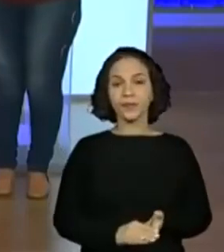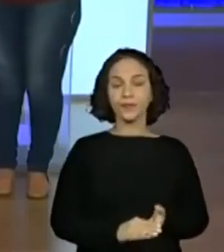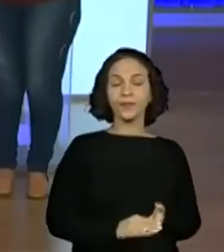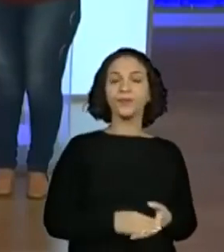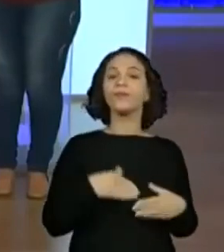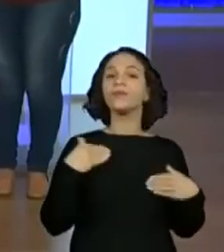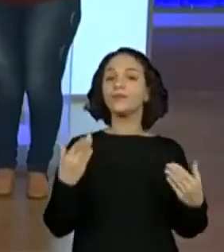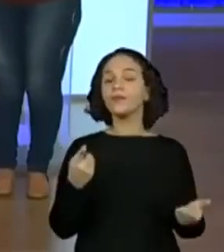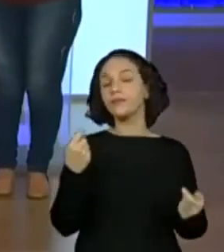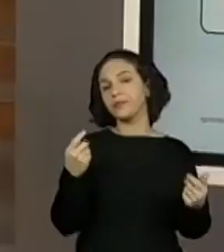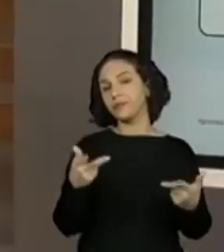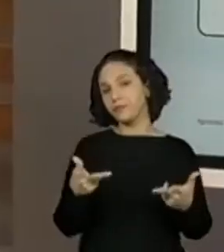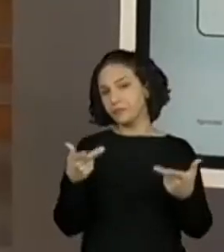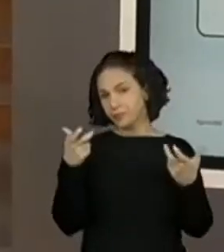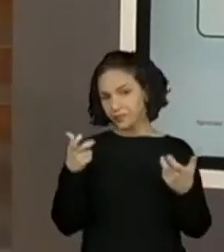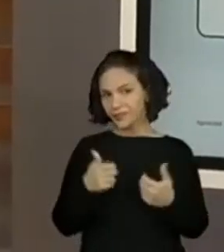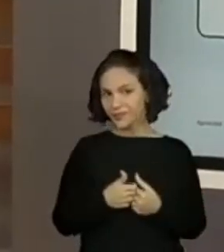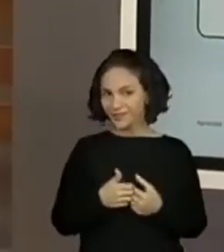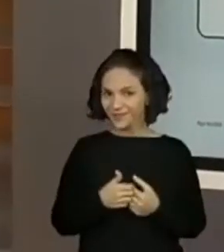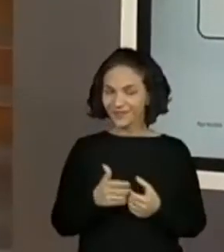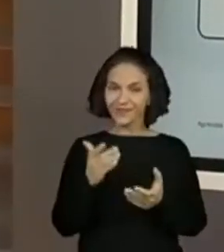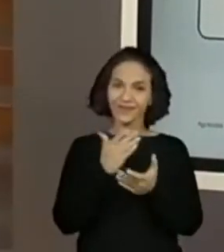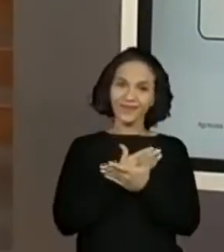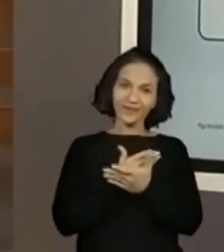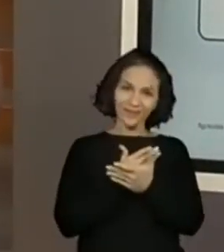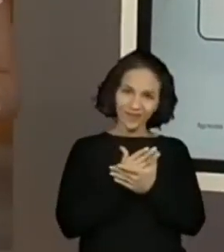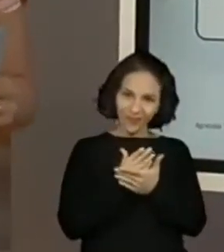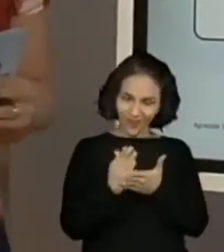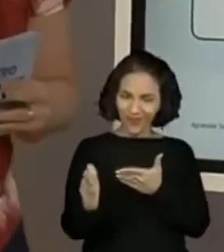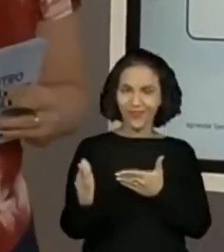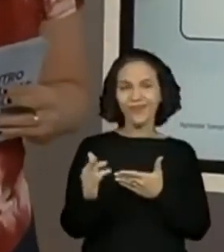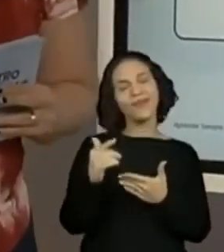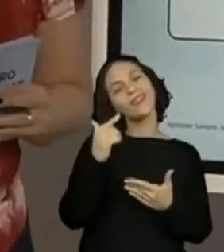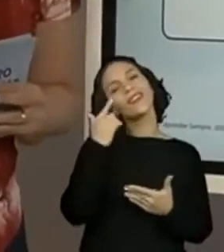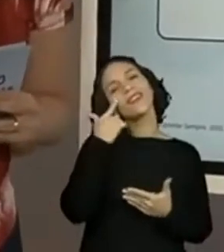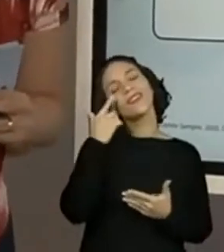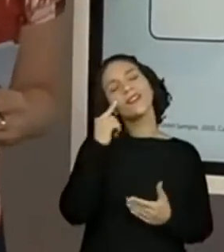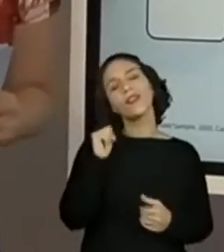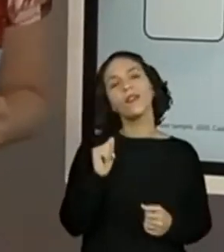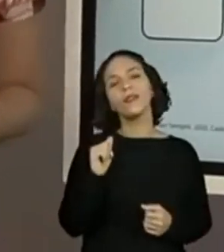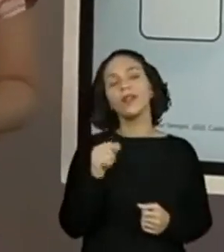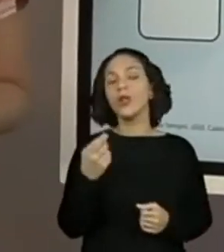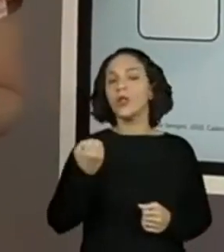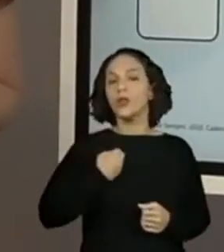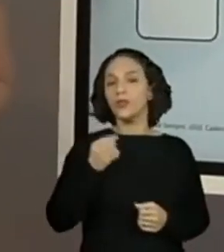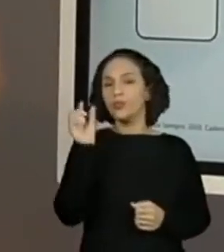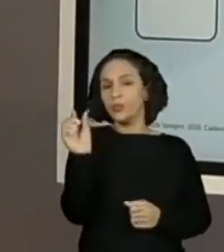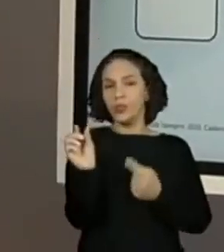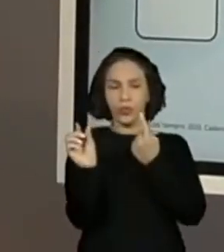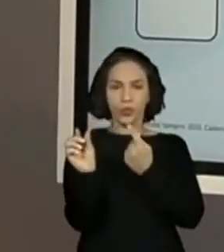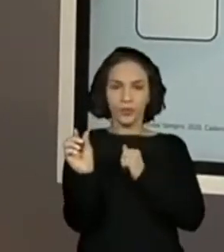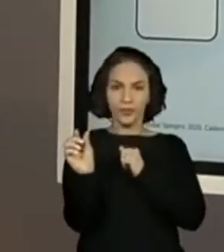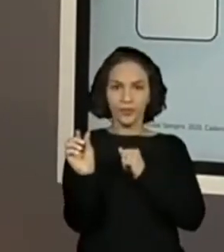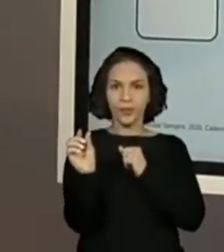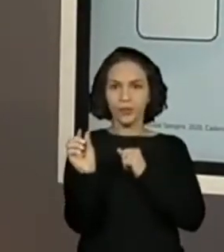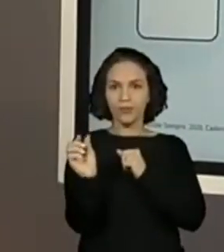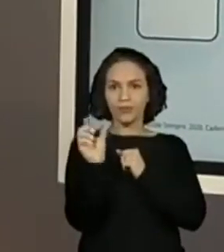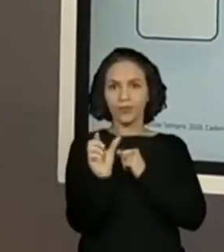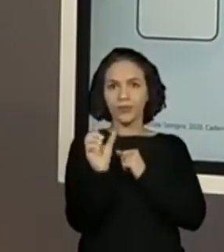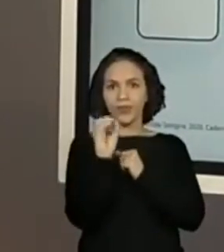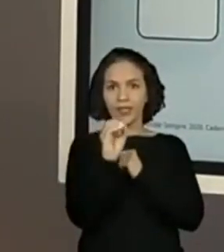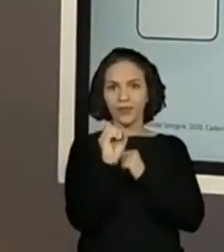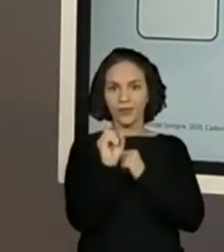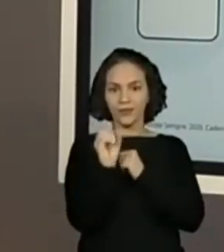observassem, crianças, tá? Começava lá com um algarismo só e aí vai aumentando a quantidade de algarismos